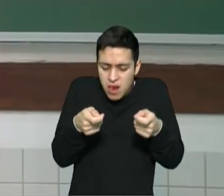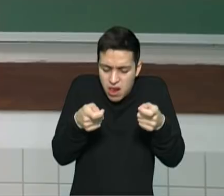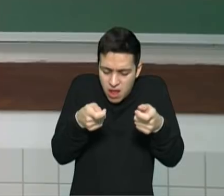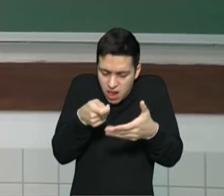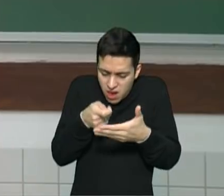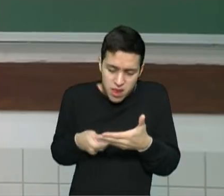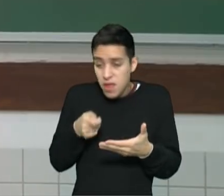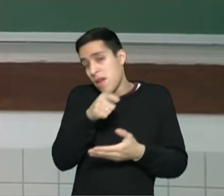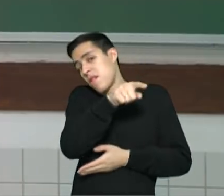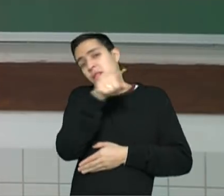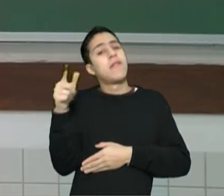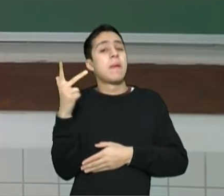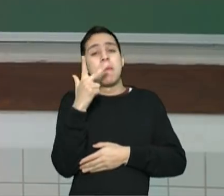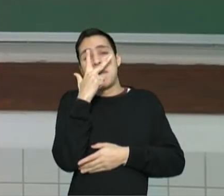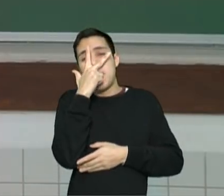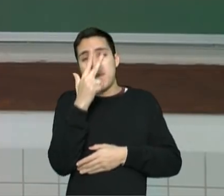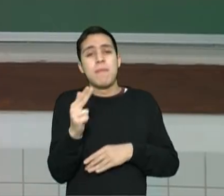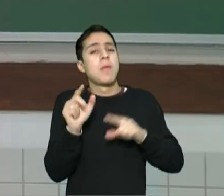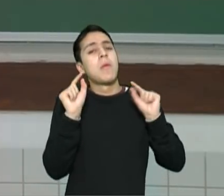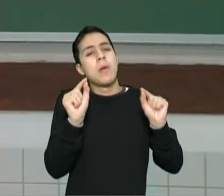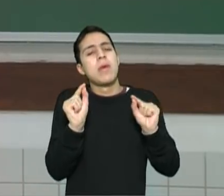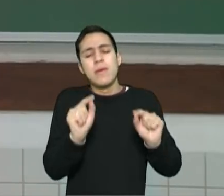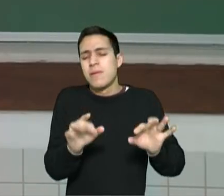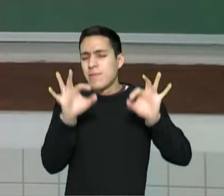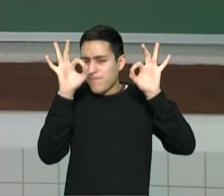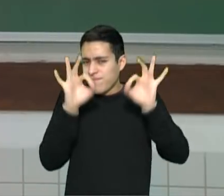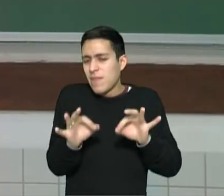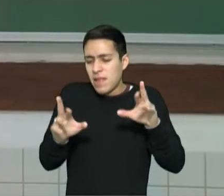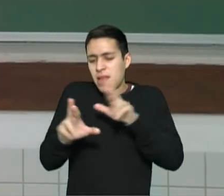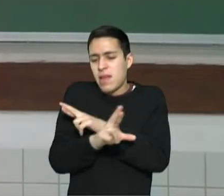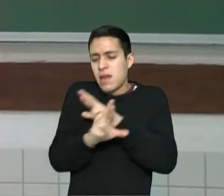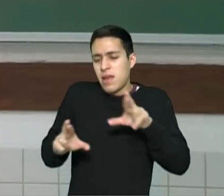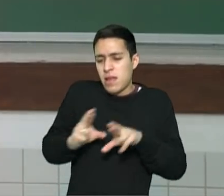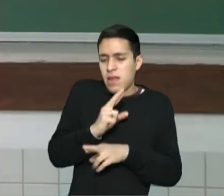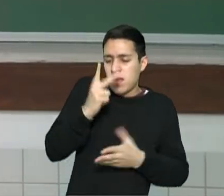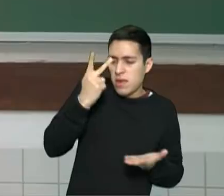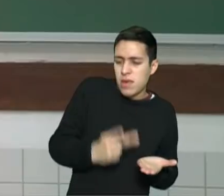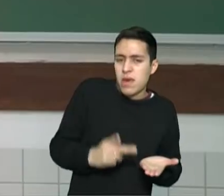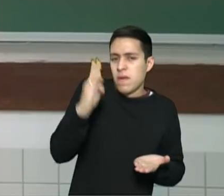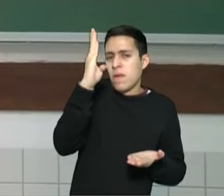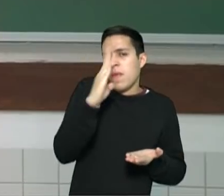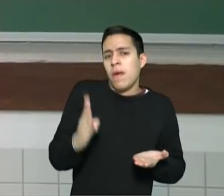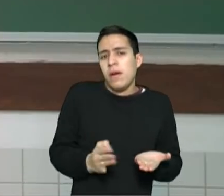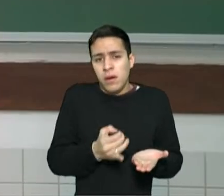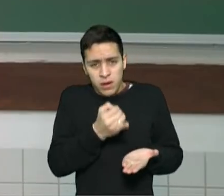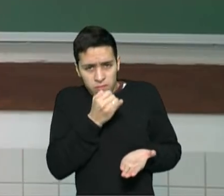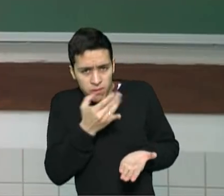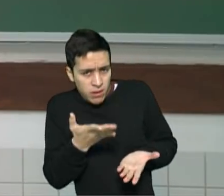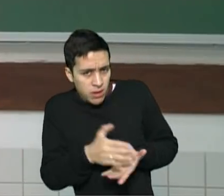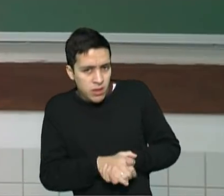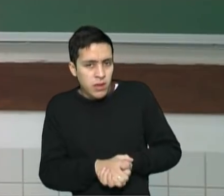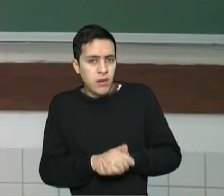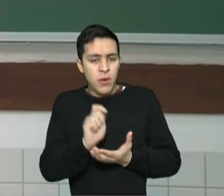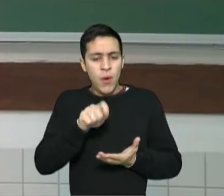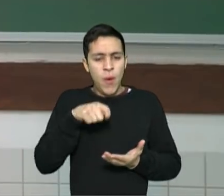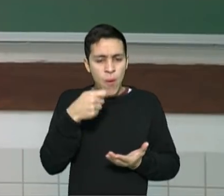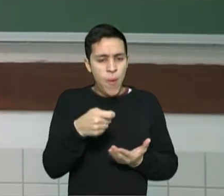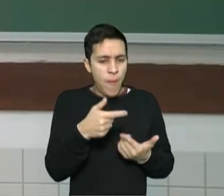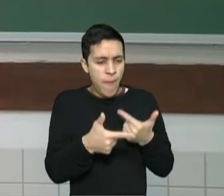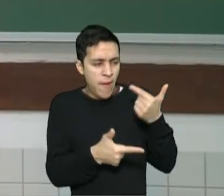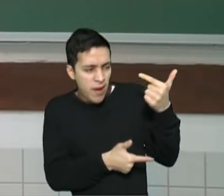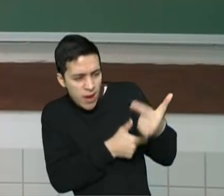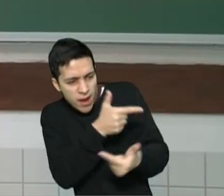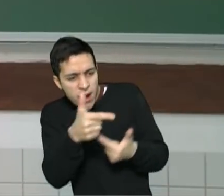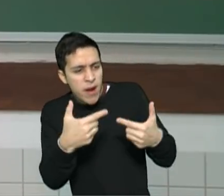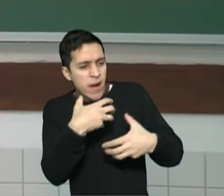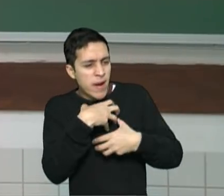que vocês achem que reflete diretamente no Brasil, como, por exemplo, uma questão ligada ao trabalho